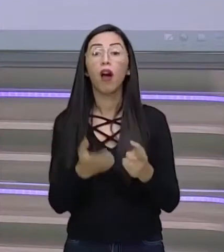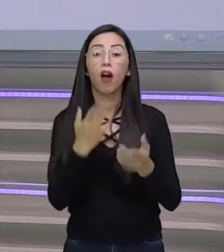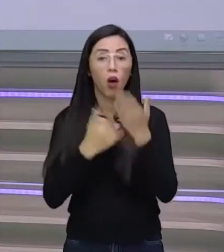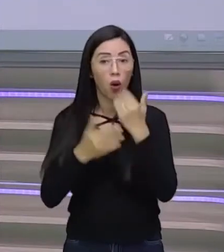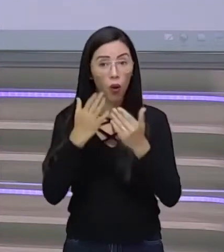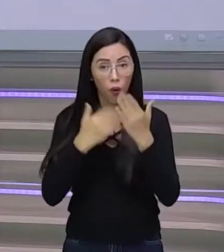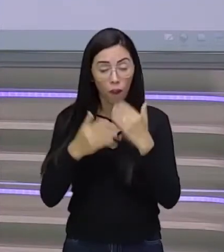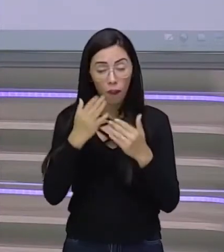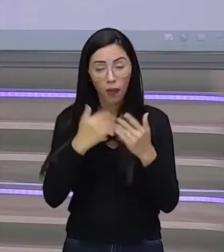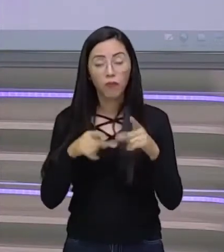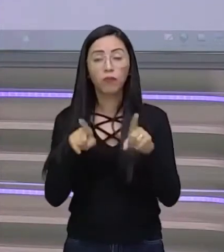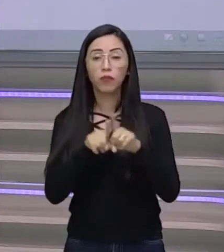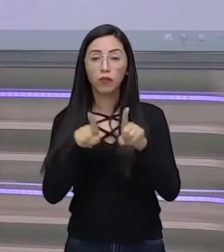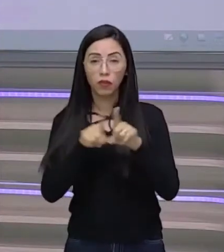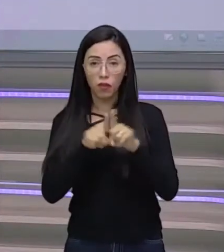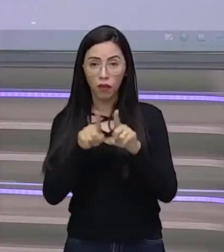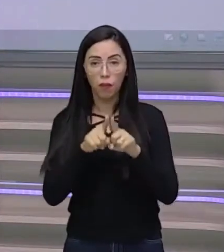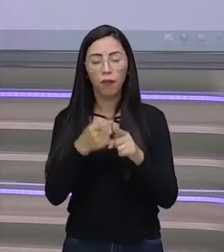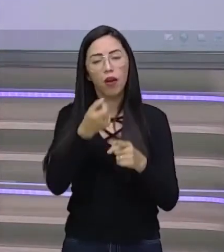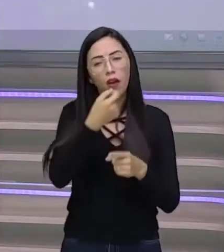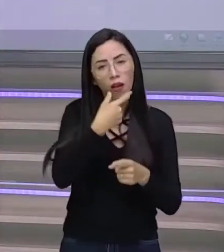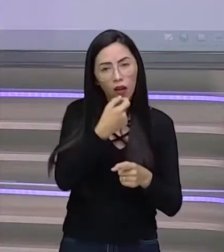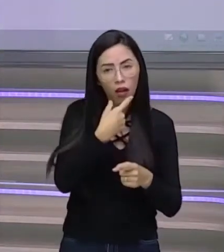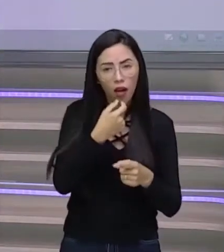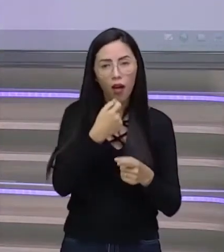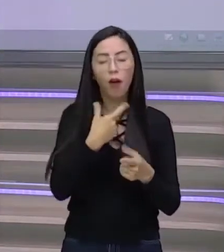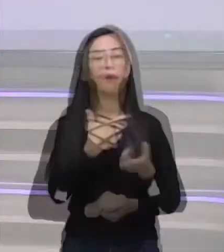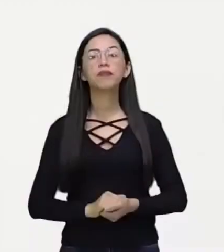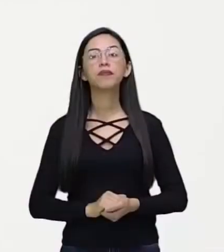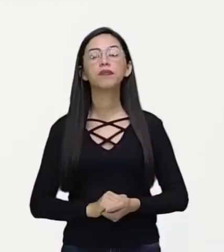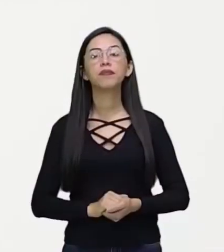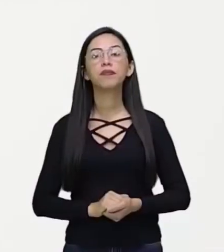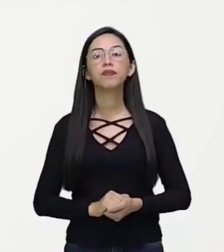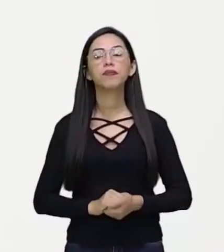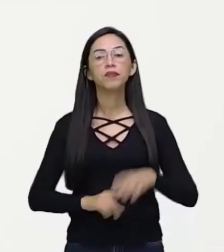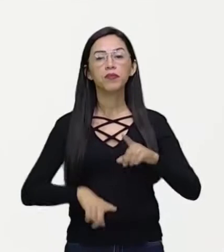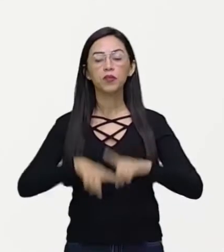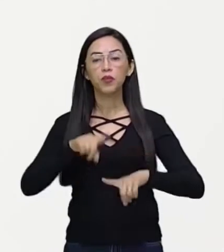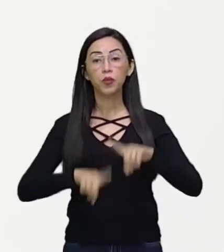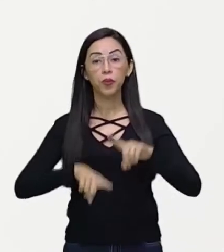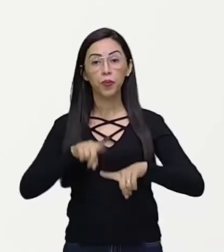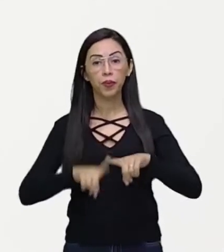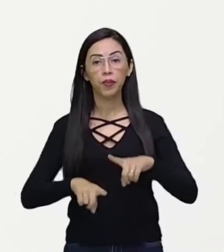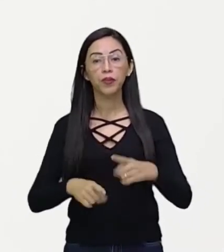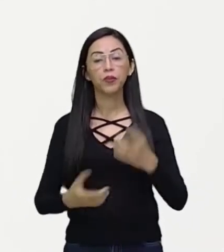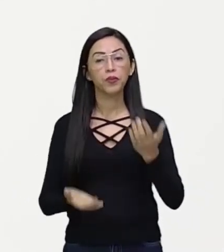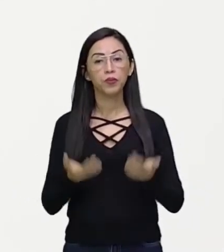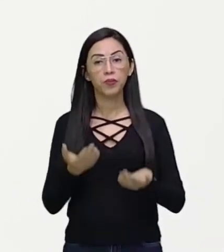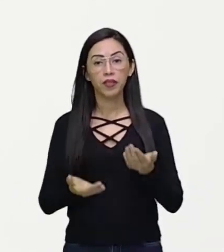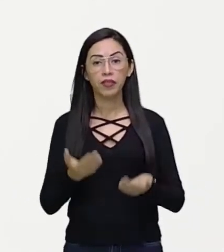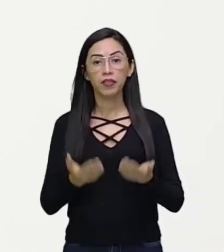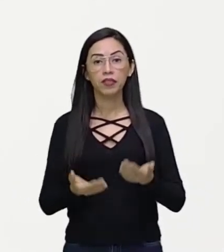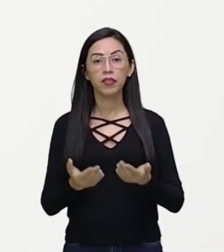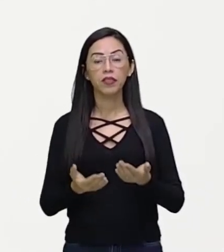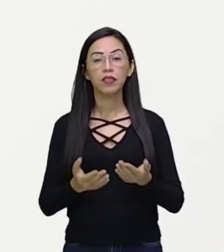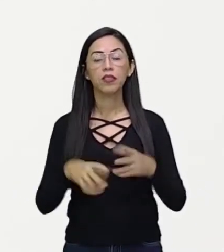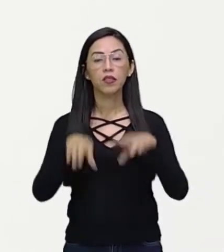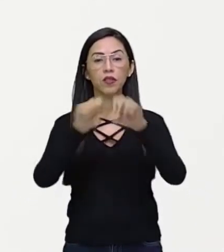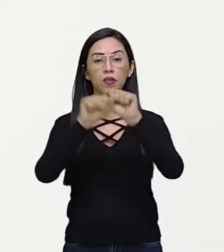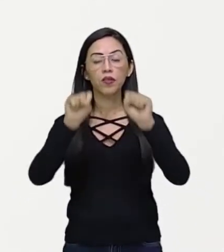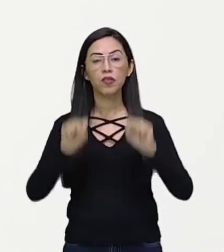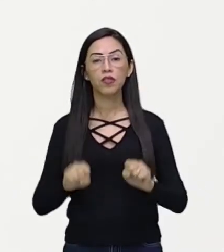alguns suplementos que nos ajudam a ganhar massa magra. Instrumentos de medidas de massa. Apesar